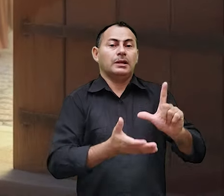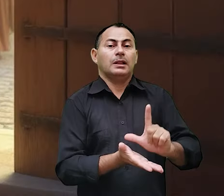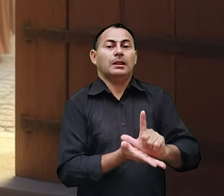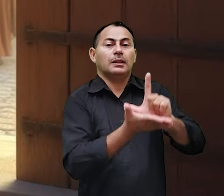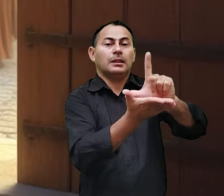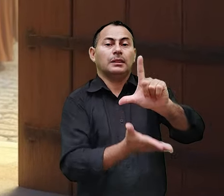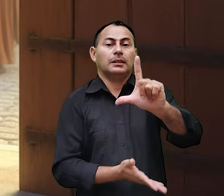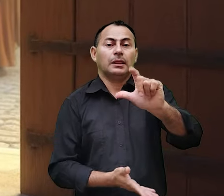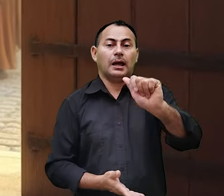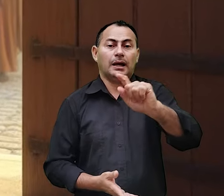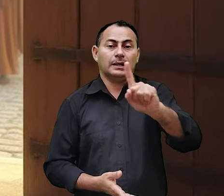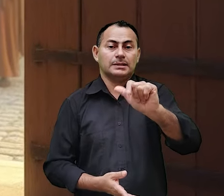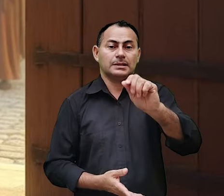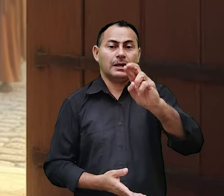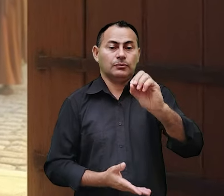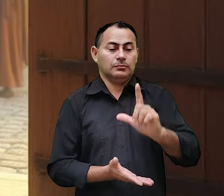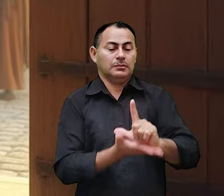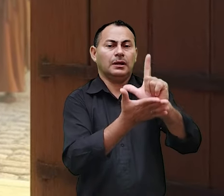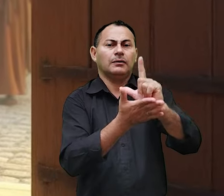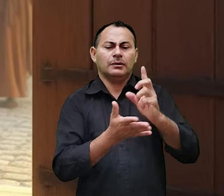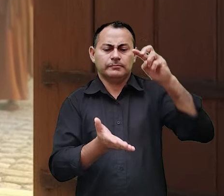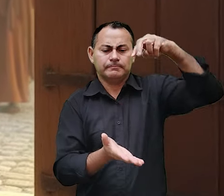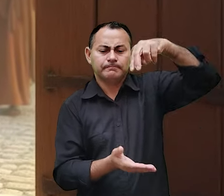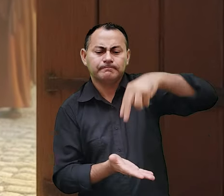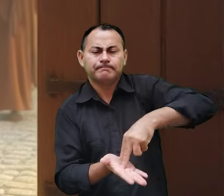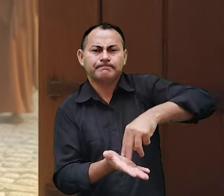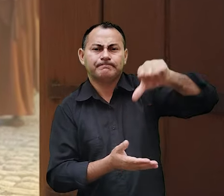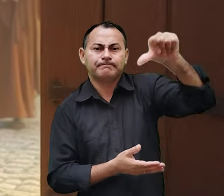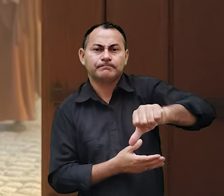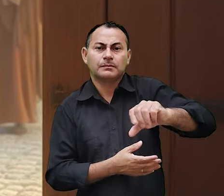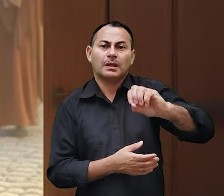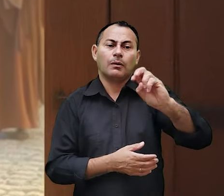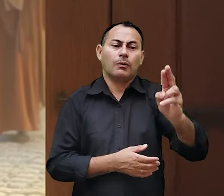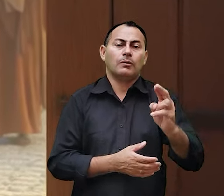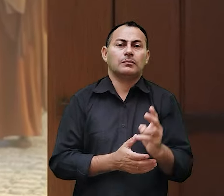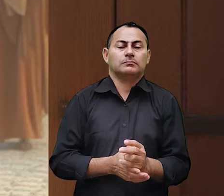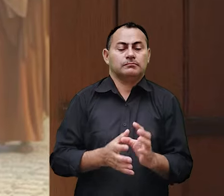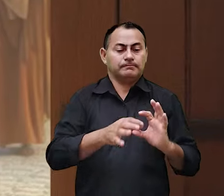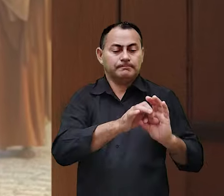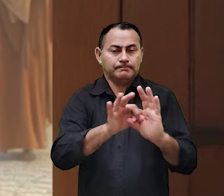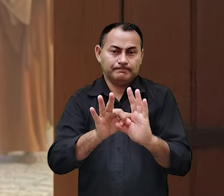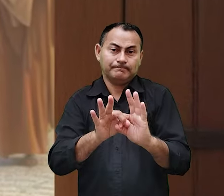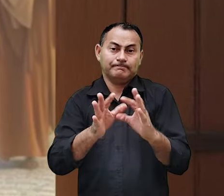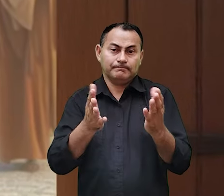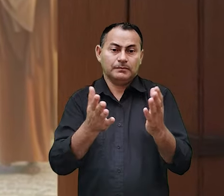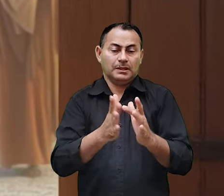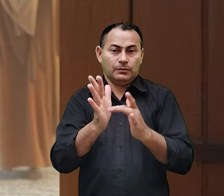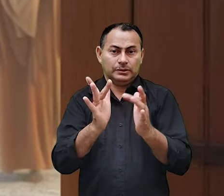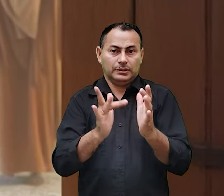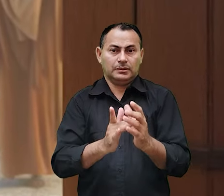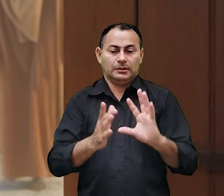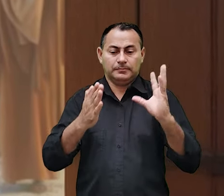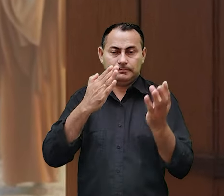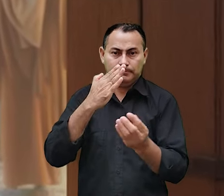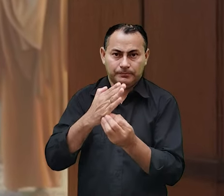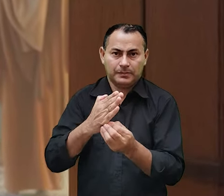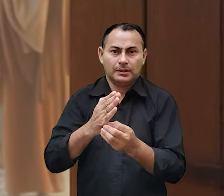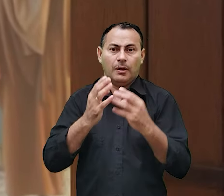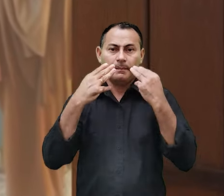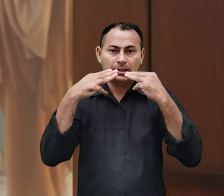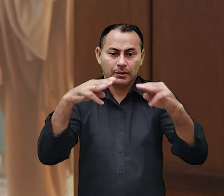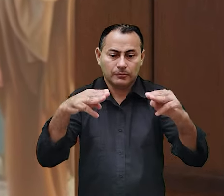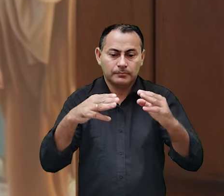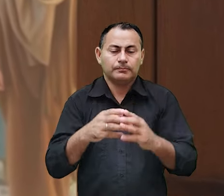sobre o rico e Lázaro, vemos um exemplo negativo sobre a participação ou a parceria com Jesus